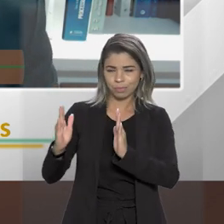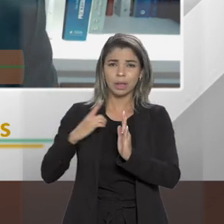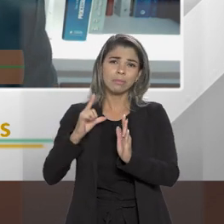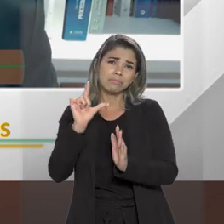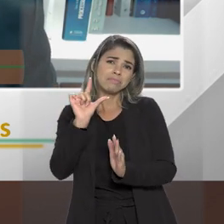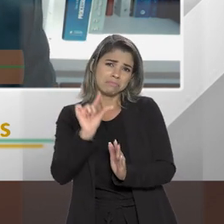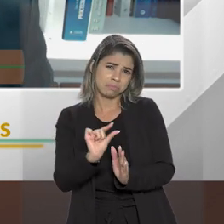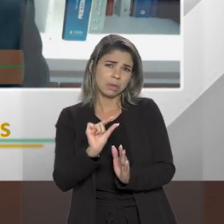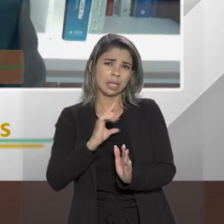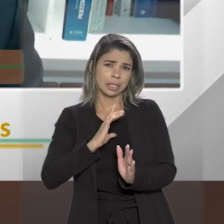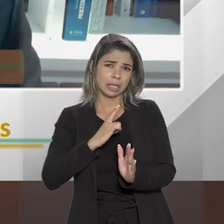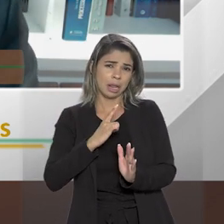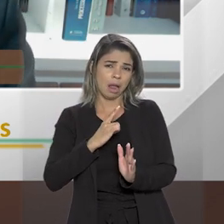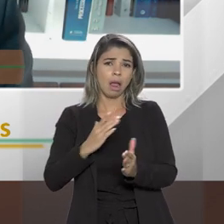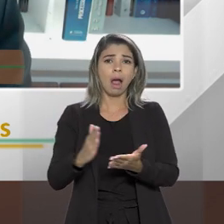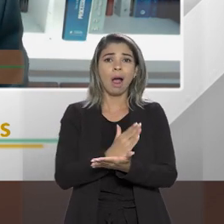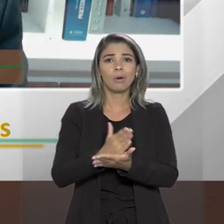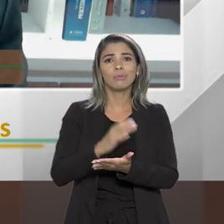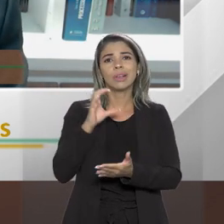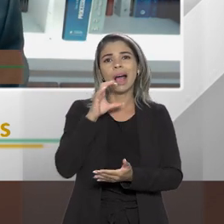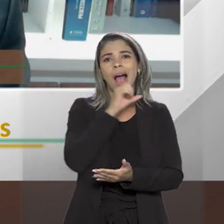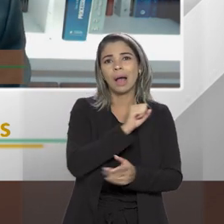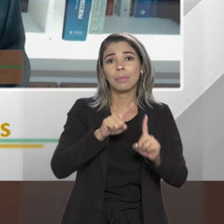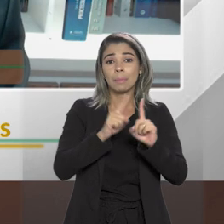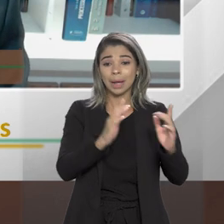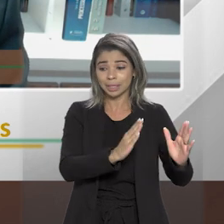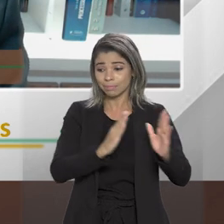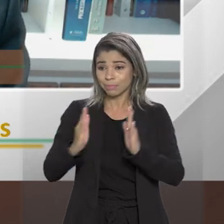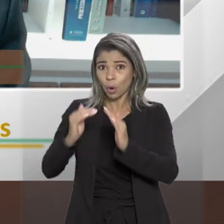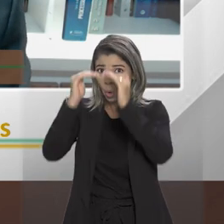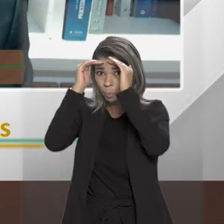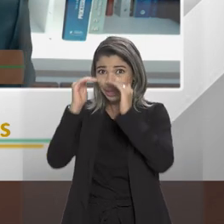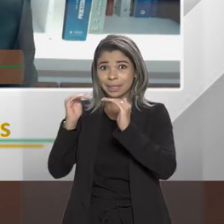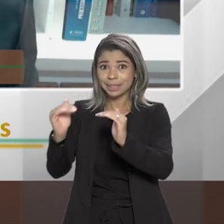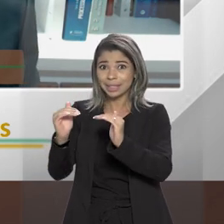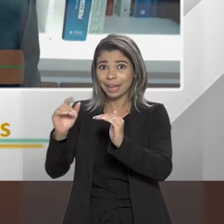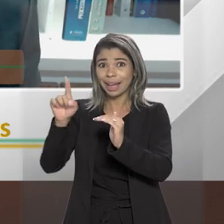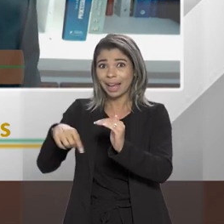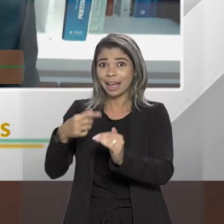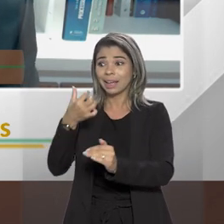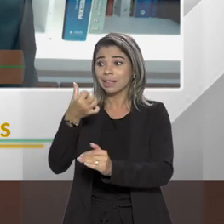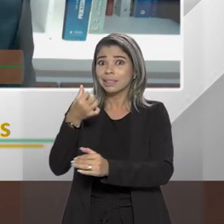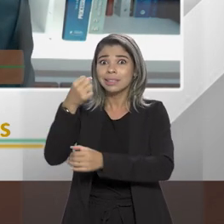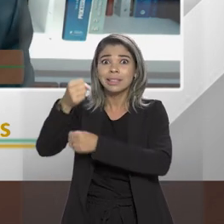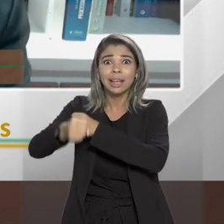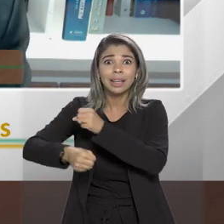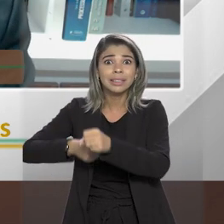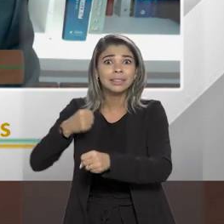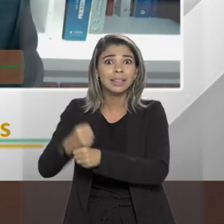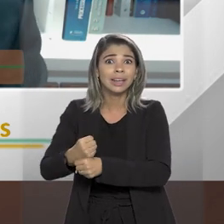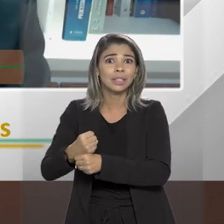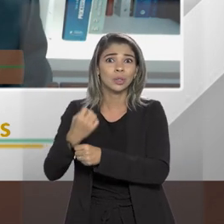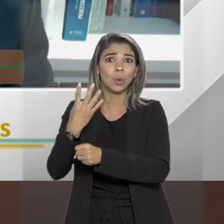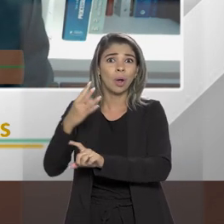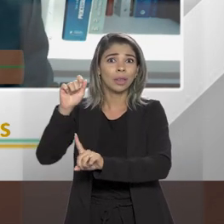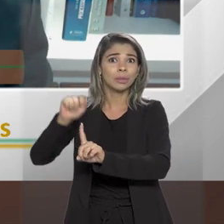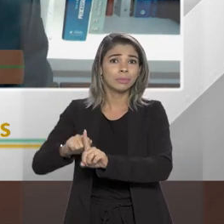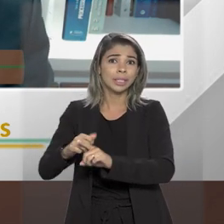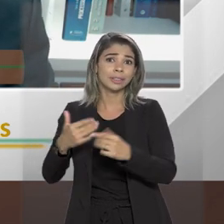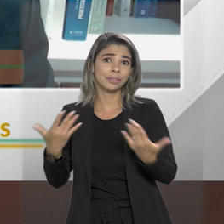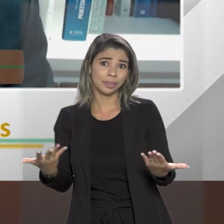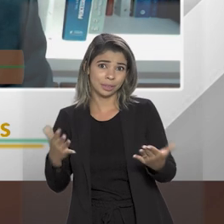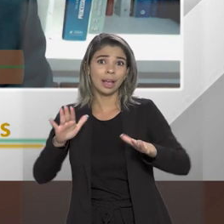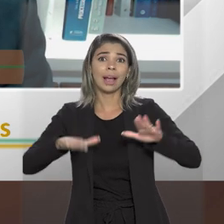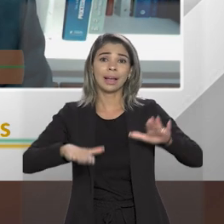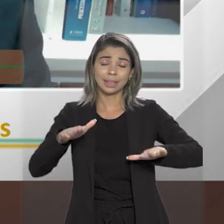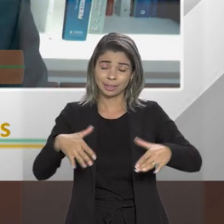são de 10 meses. Mas a execução, por incrível que possa parecer, é de 6 anos e 4 meses. Só para aproveitar também o